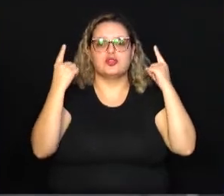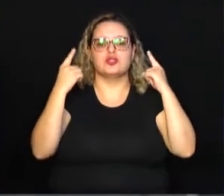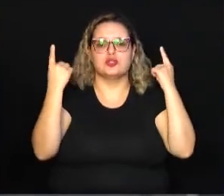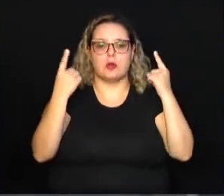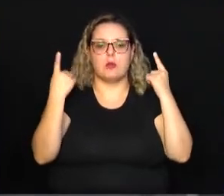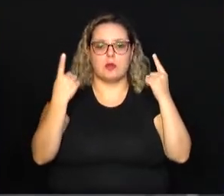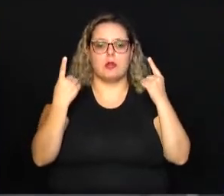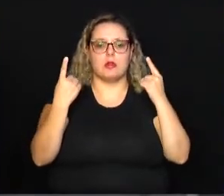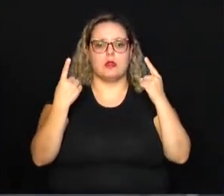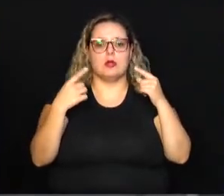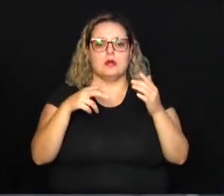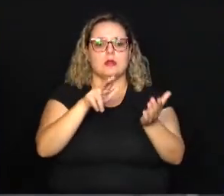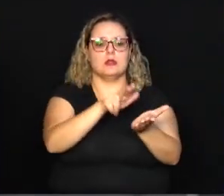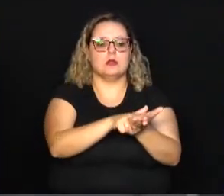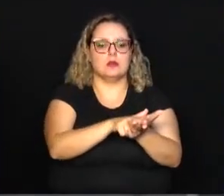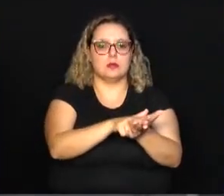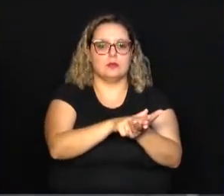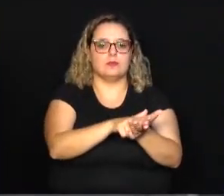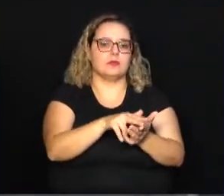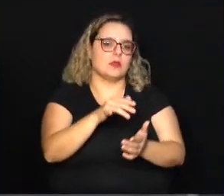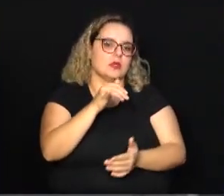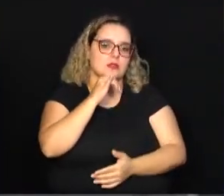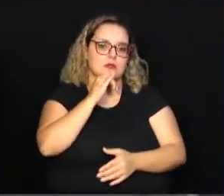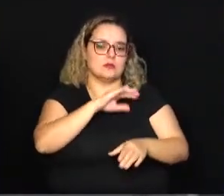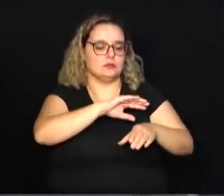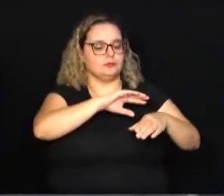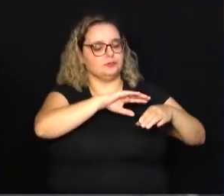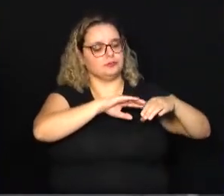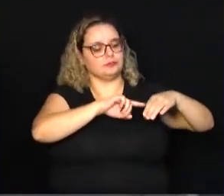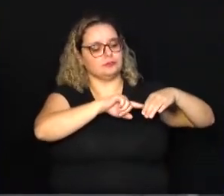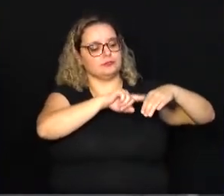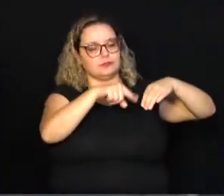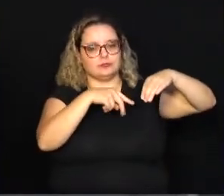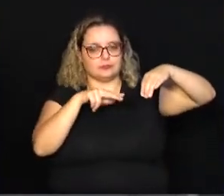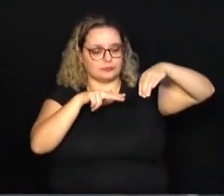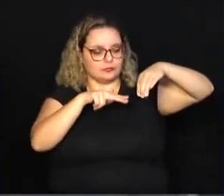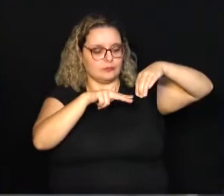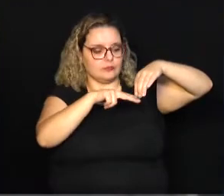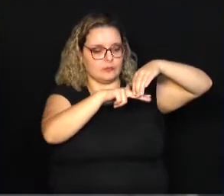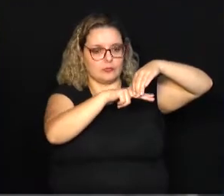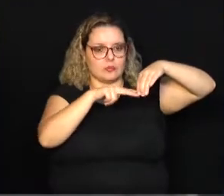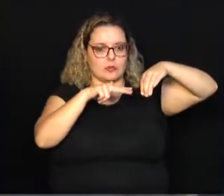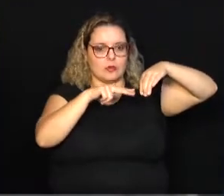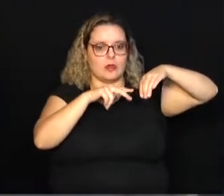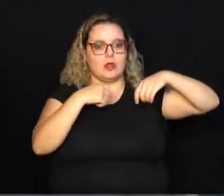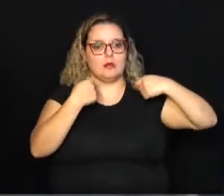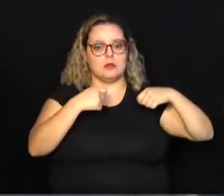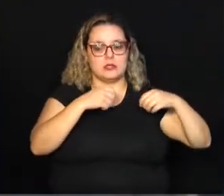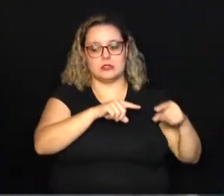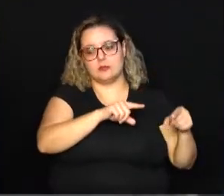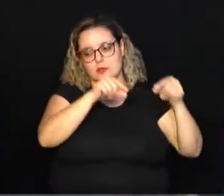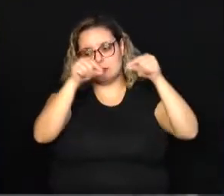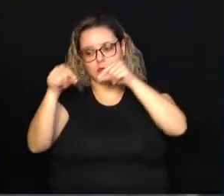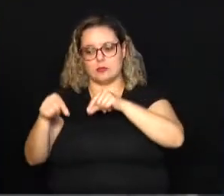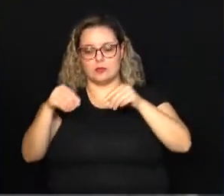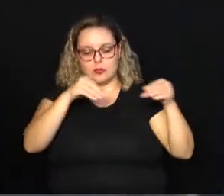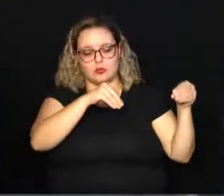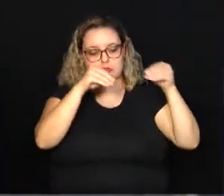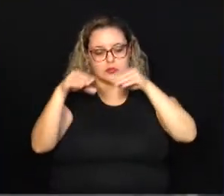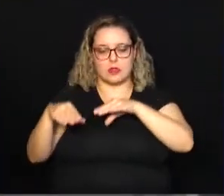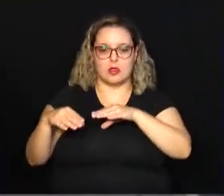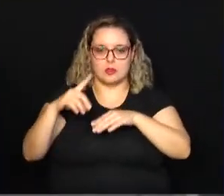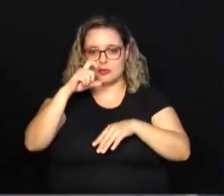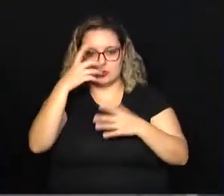doentes dentro do hospital. Por exemplo, vai fazer uma tomografia, vai fazer um transporte para um exame, é esse oxigênio. O oxigênio líquido, que é